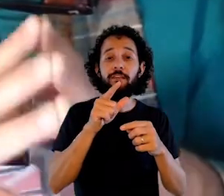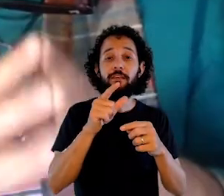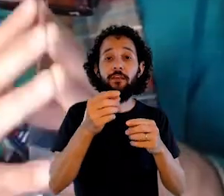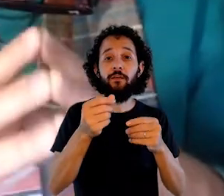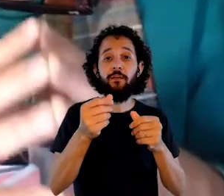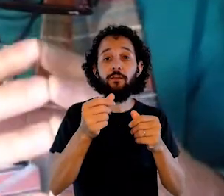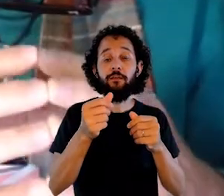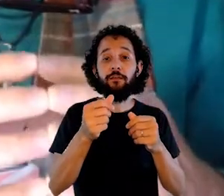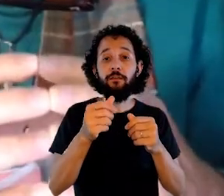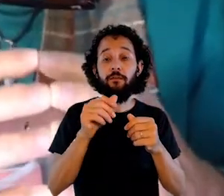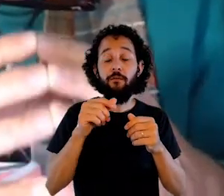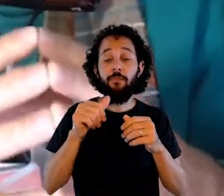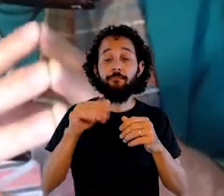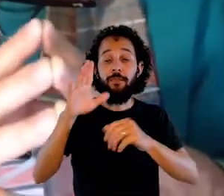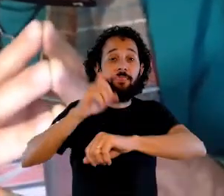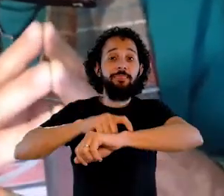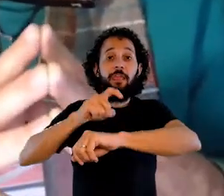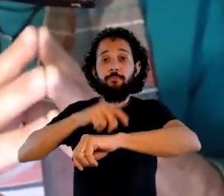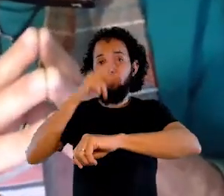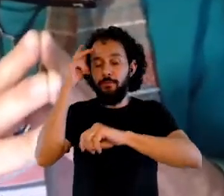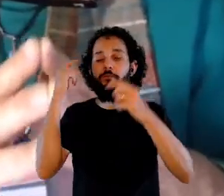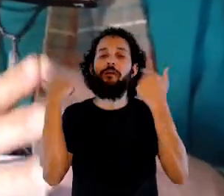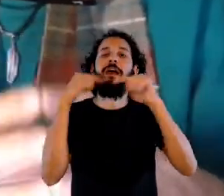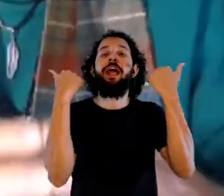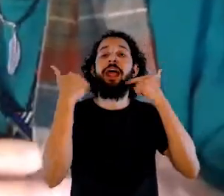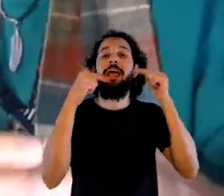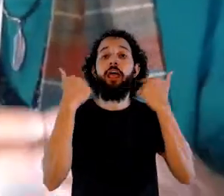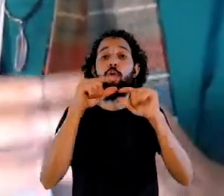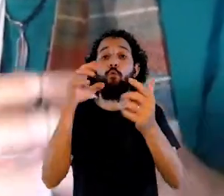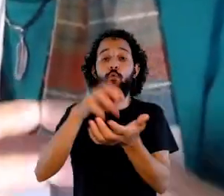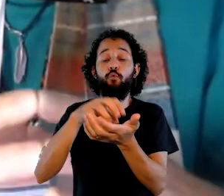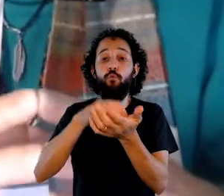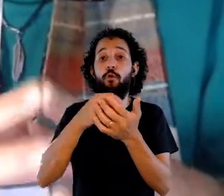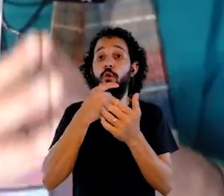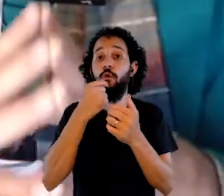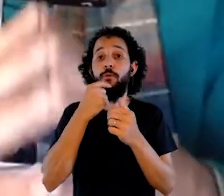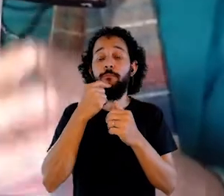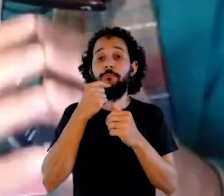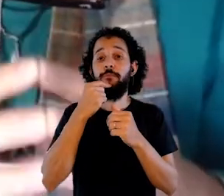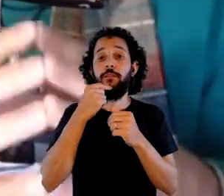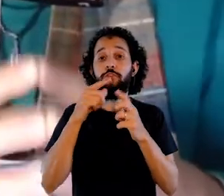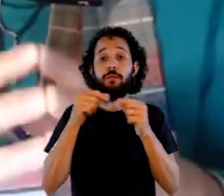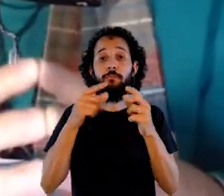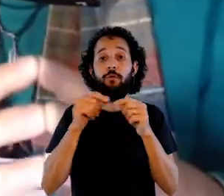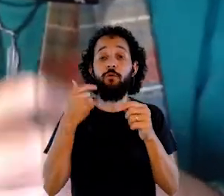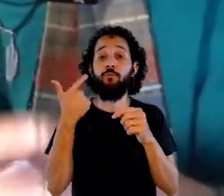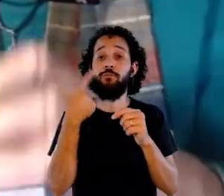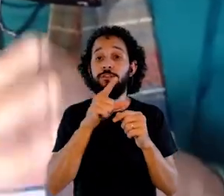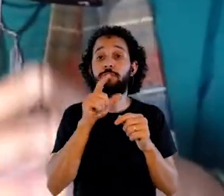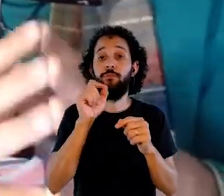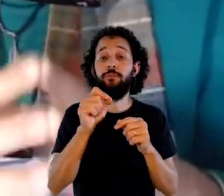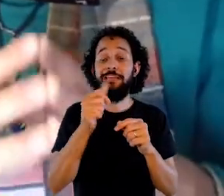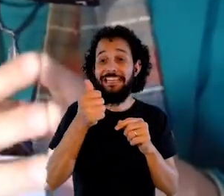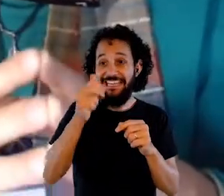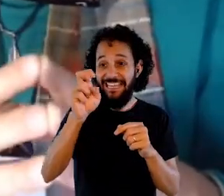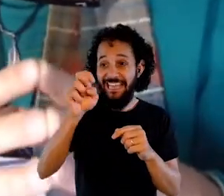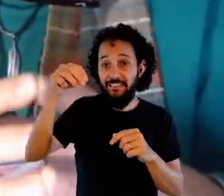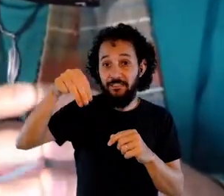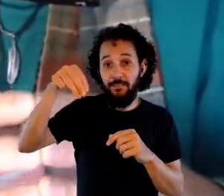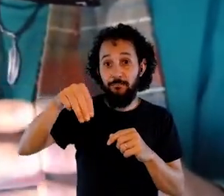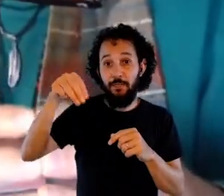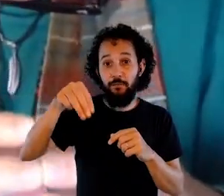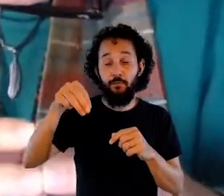plateia dar risada. Foi um japonês, foi lá no Japão. Esse cara conseguiu fazer por 15 minutos a plateia da